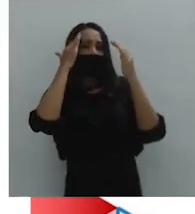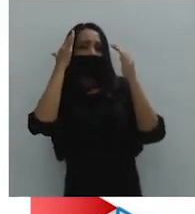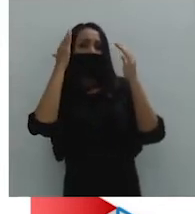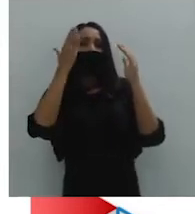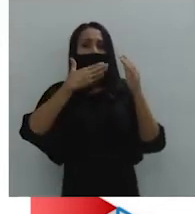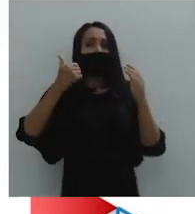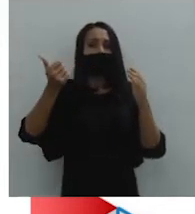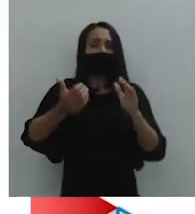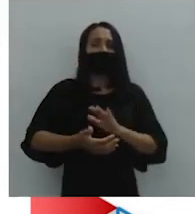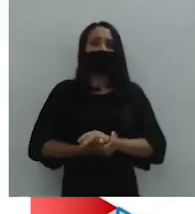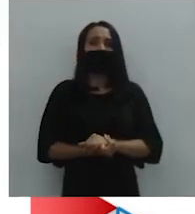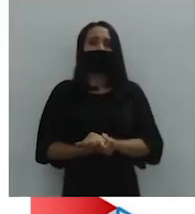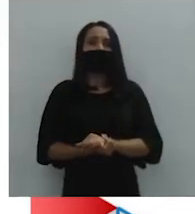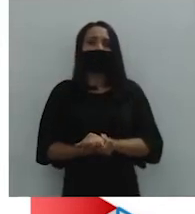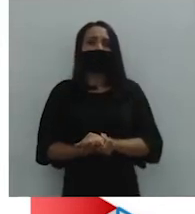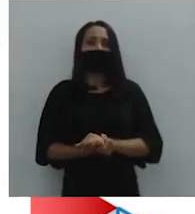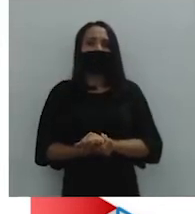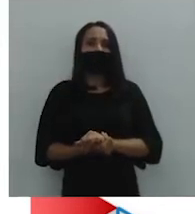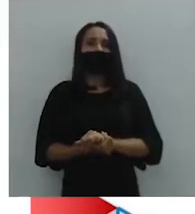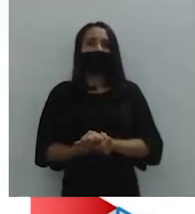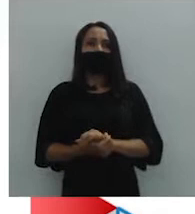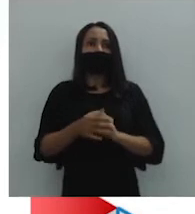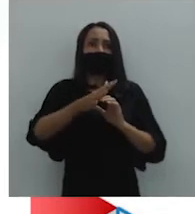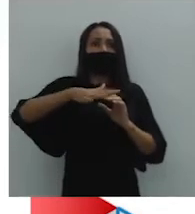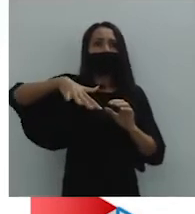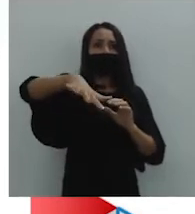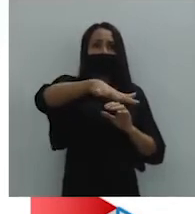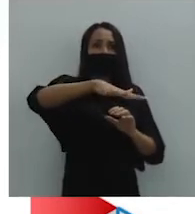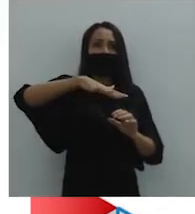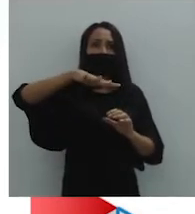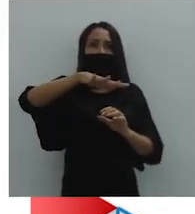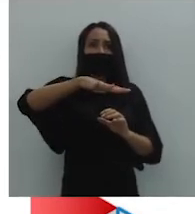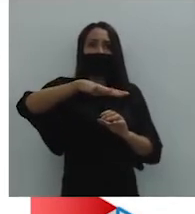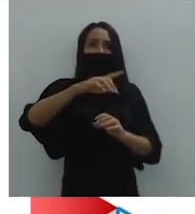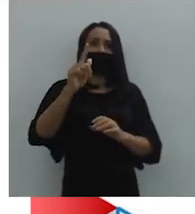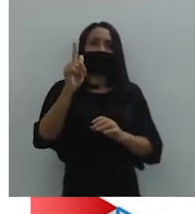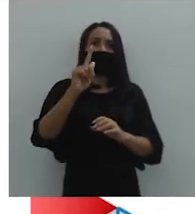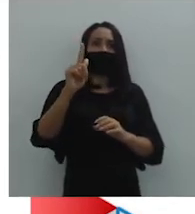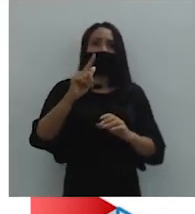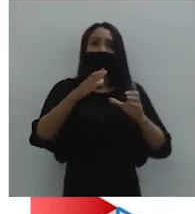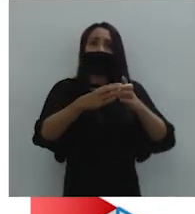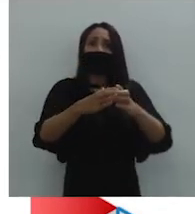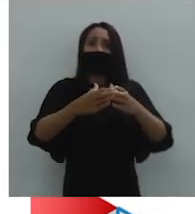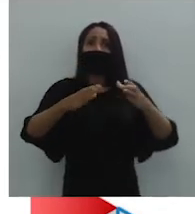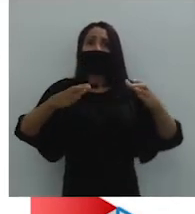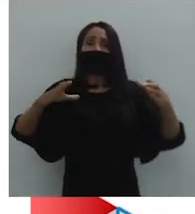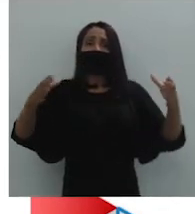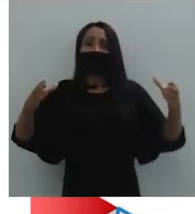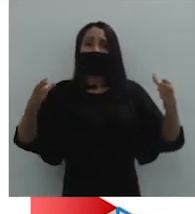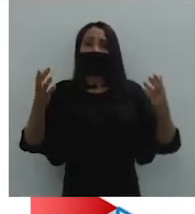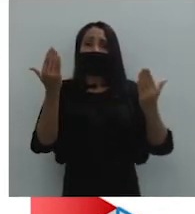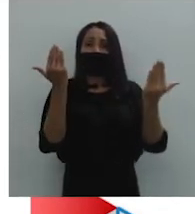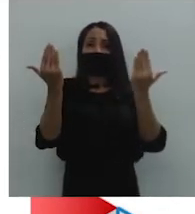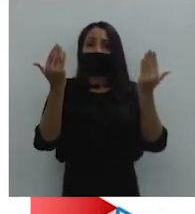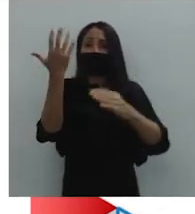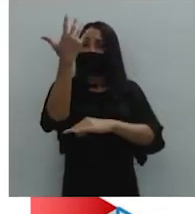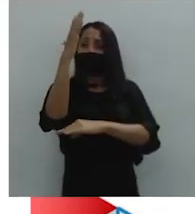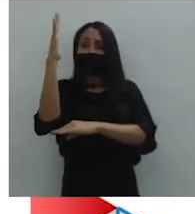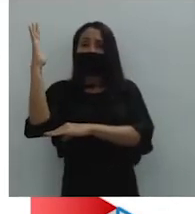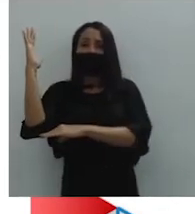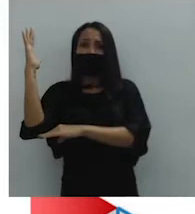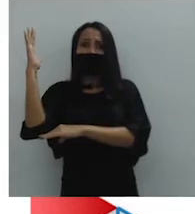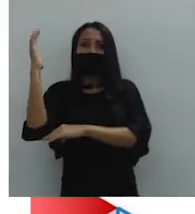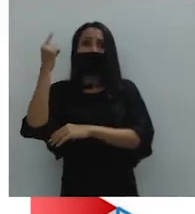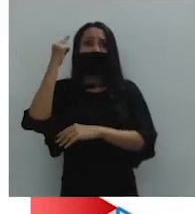dela. A noção do espaço geográfico é mais ampla que a de paisagem, certo?